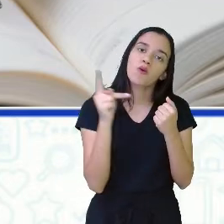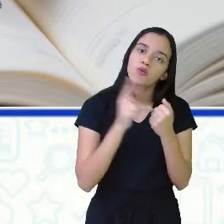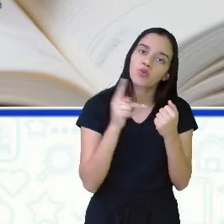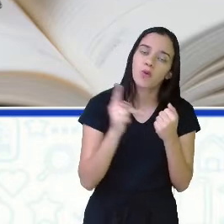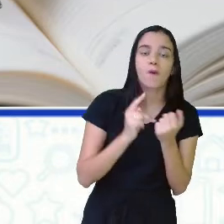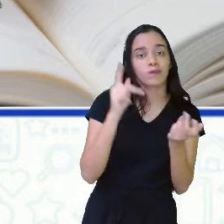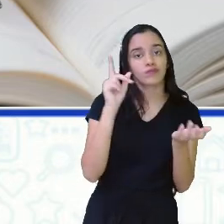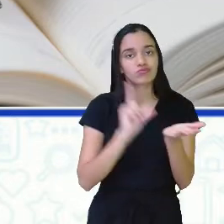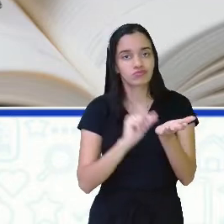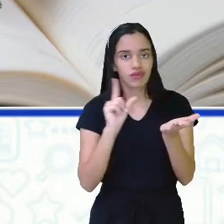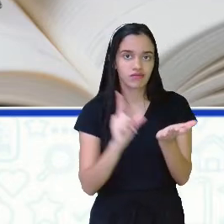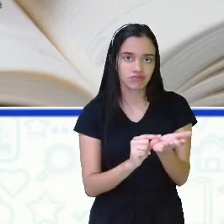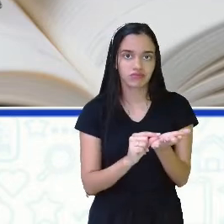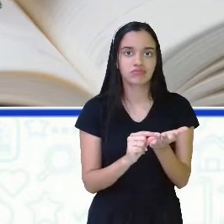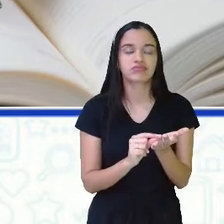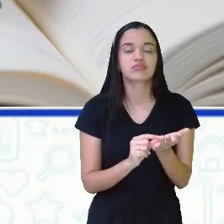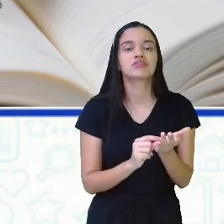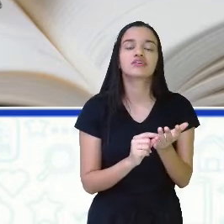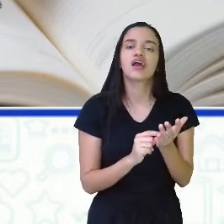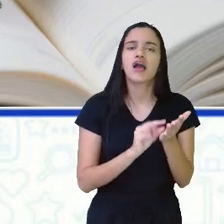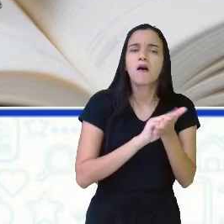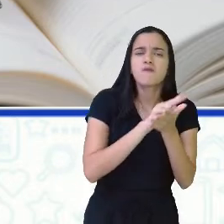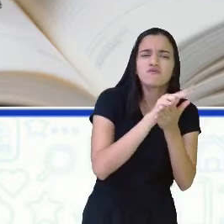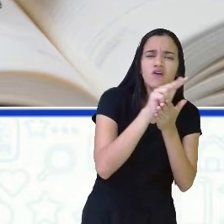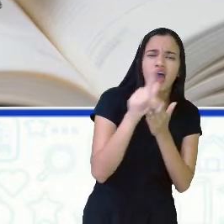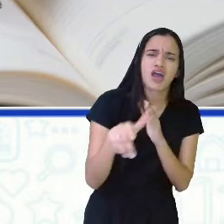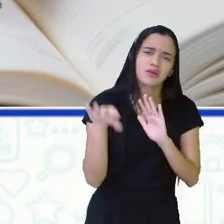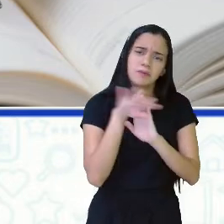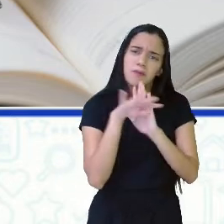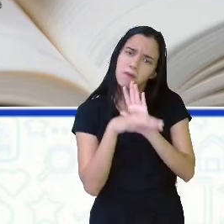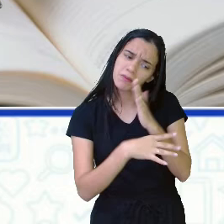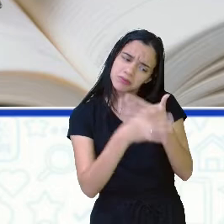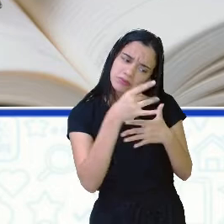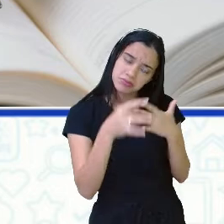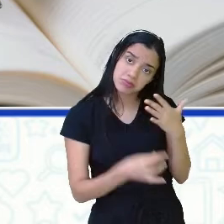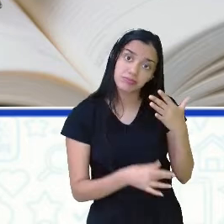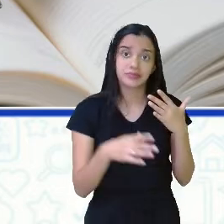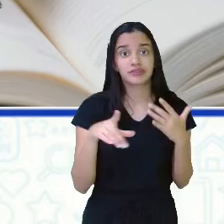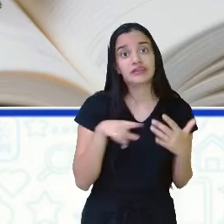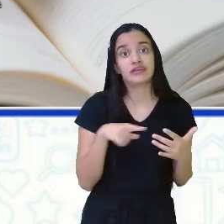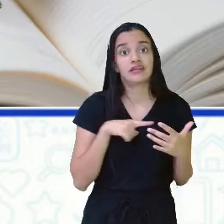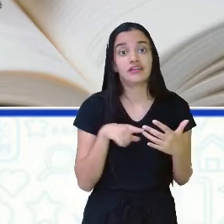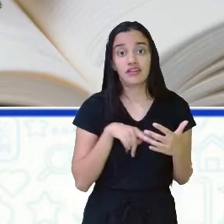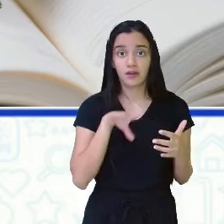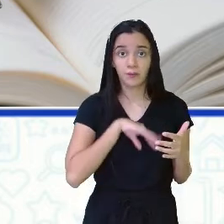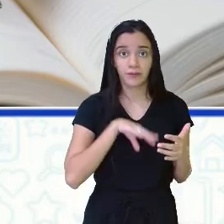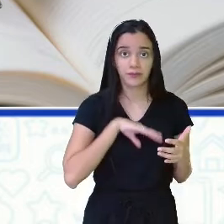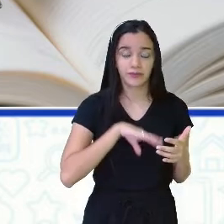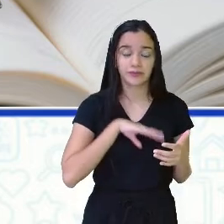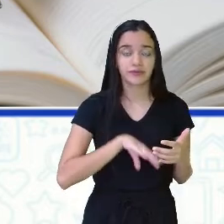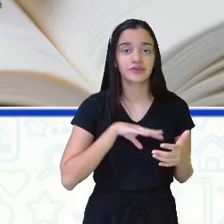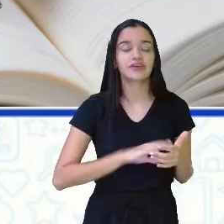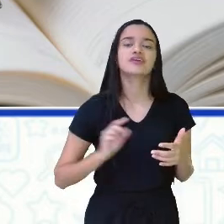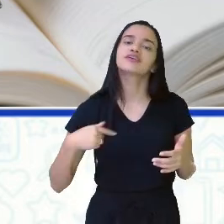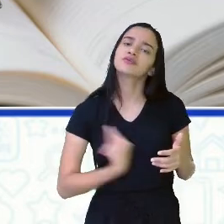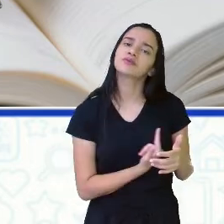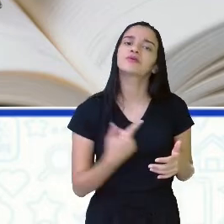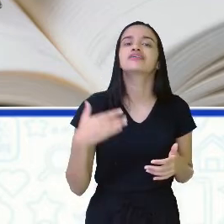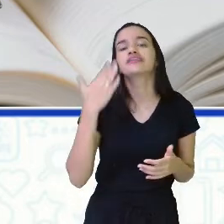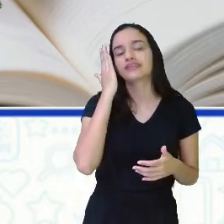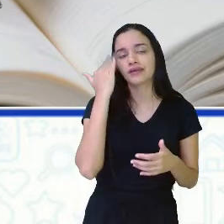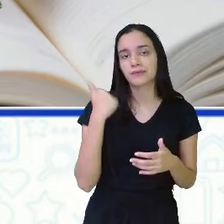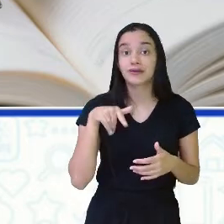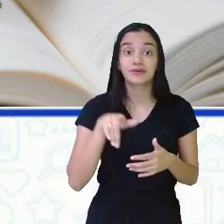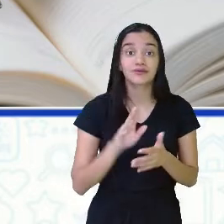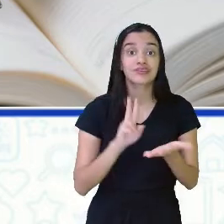os artigos, essa infinidade de detalhezinhos que existe na língua portuguesa e que a gente sabe que não existem